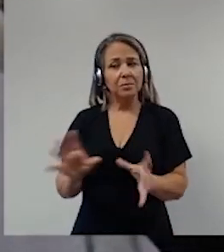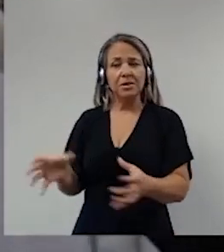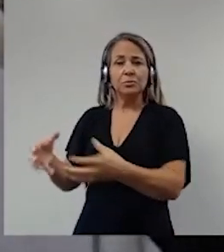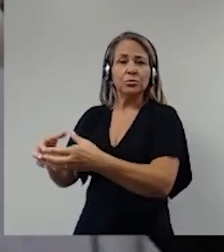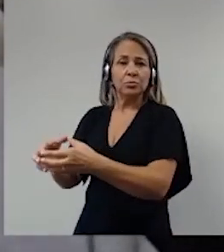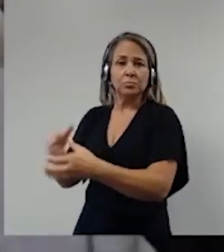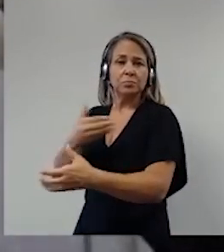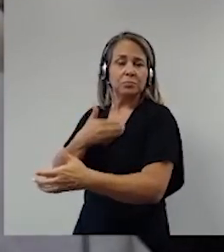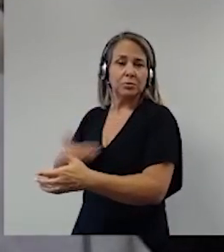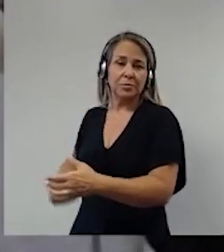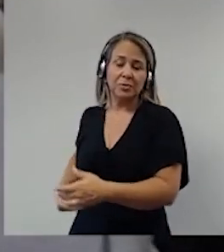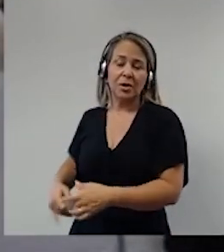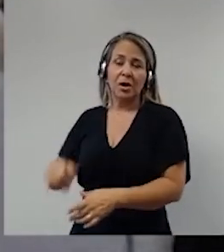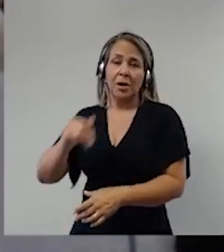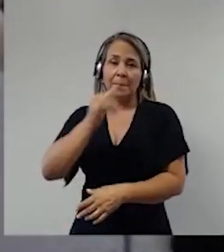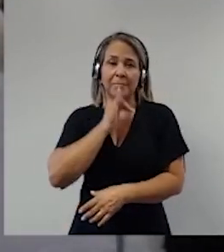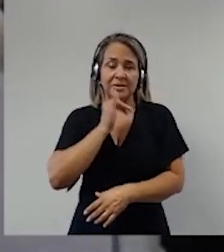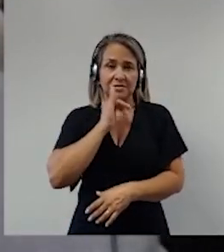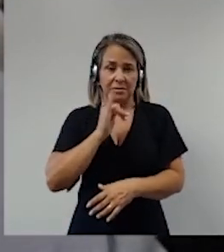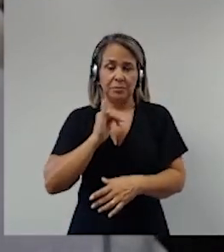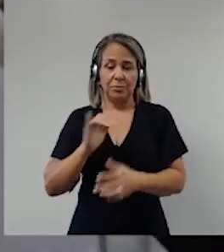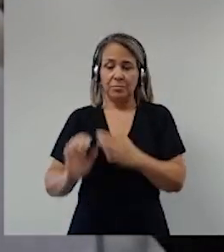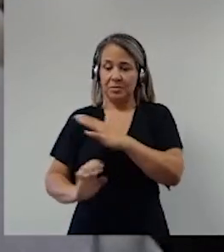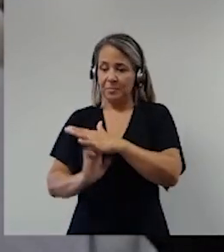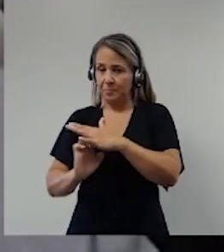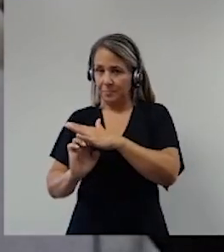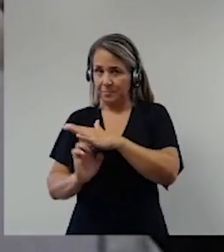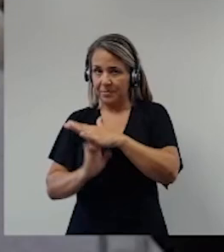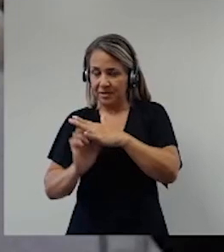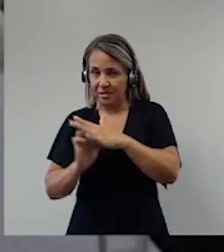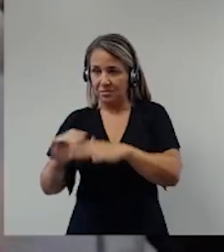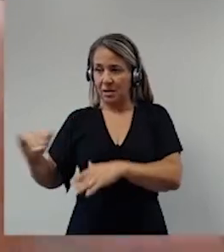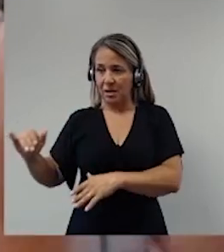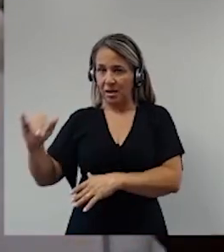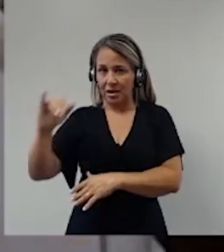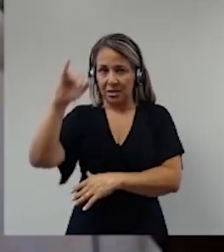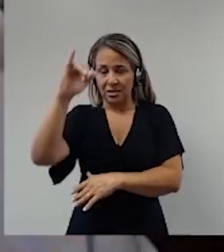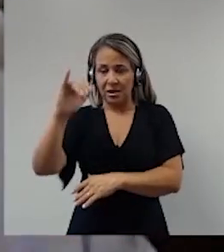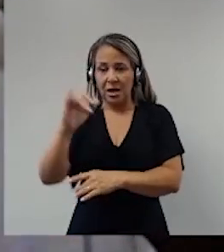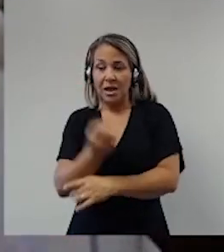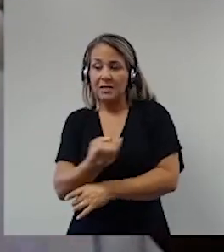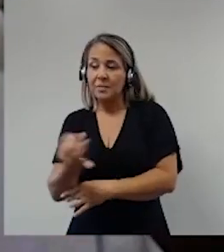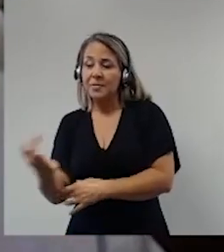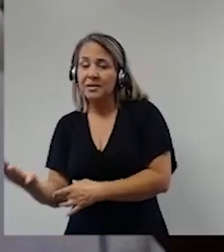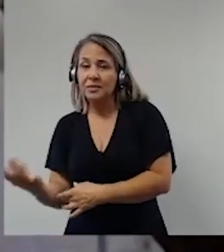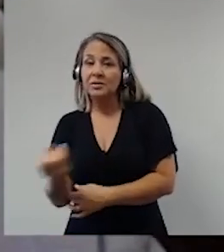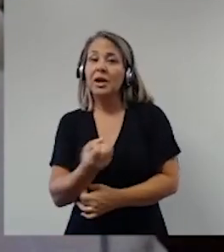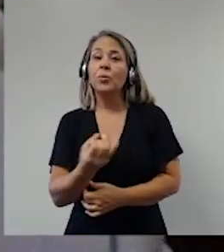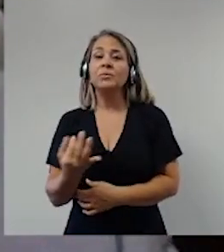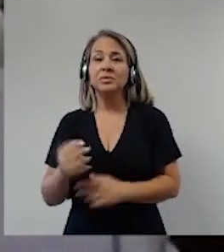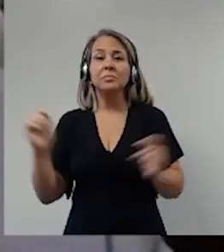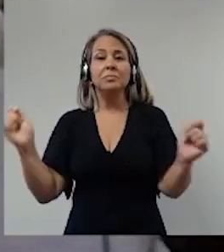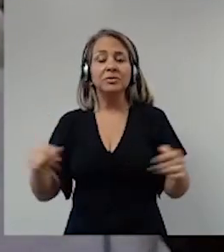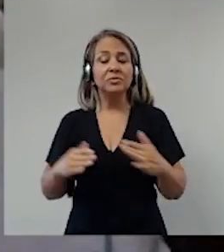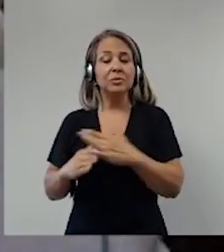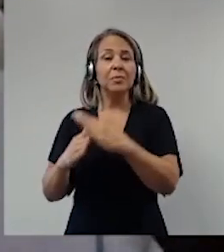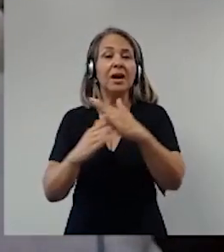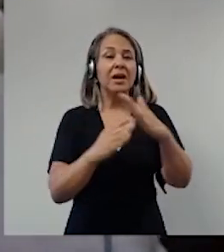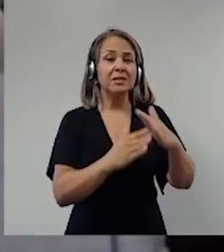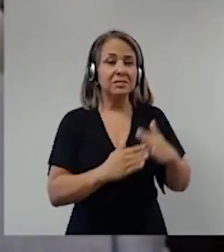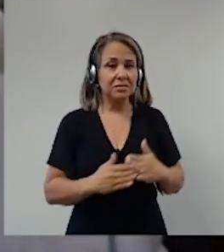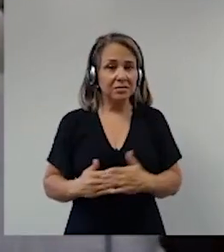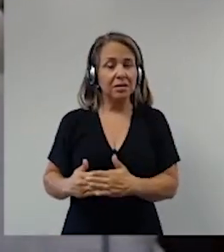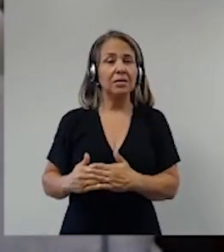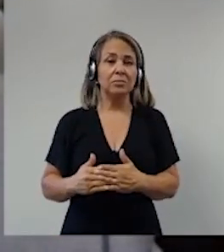Uma empresa, por exemplo, uma empresa aérea, a depender desses números, ela pode, independentemente de uma restrição decorrente de